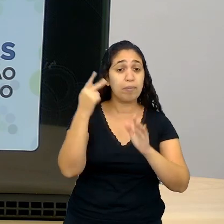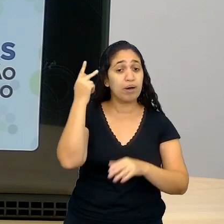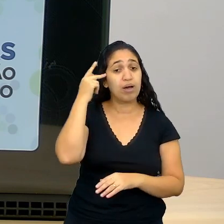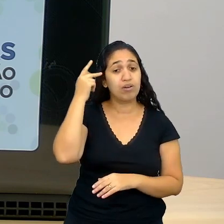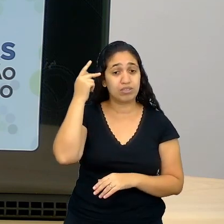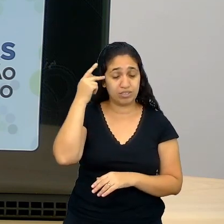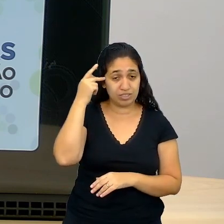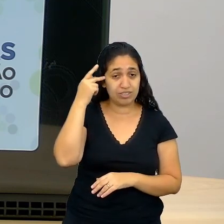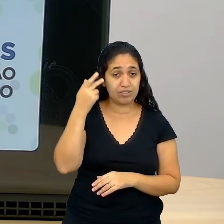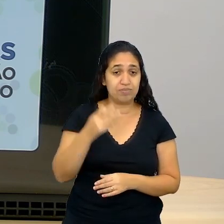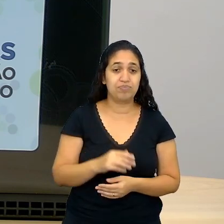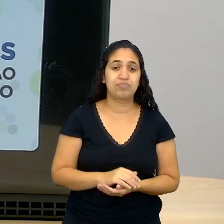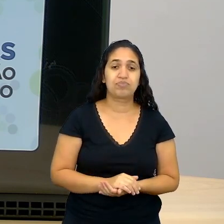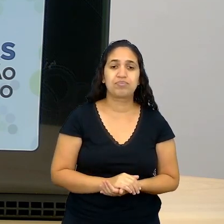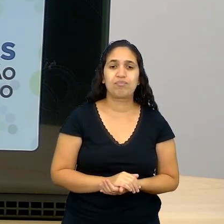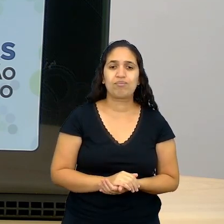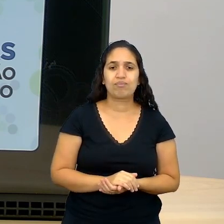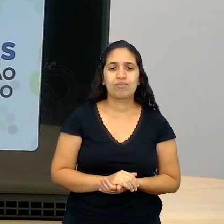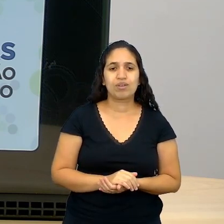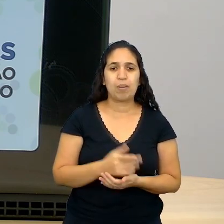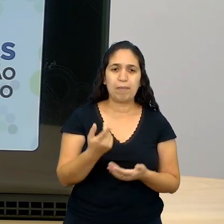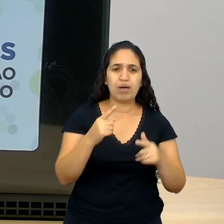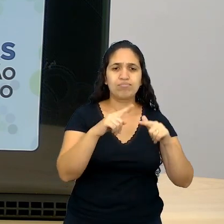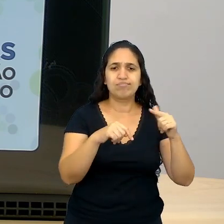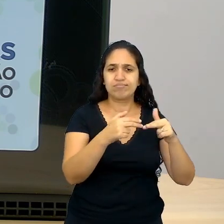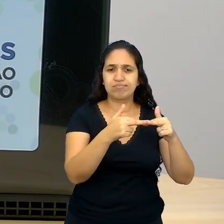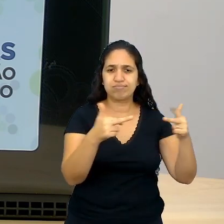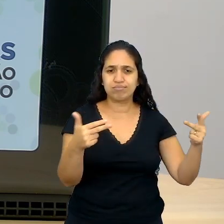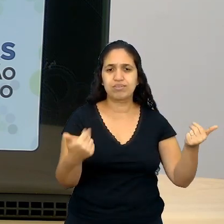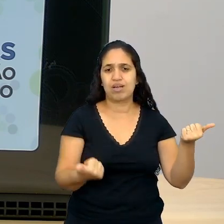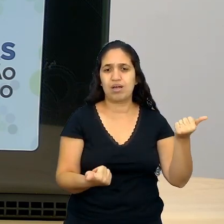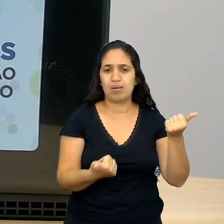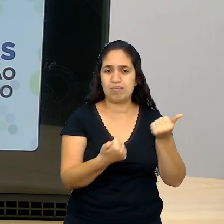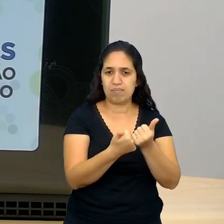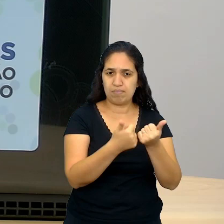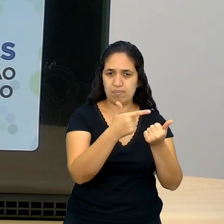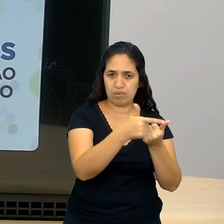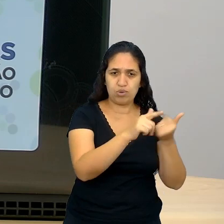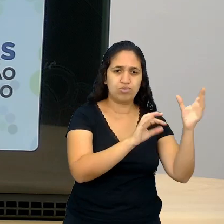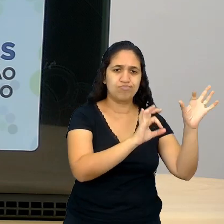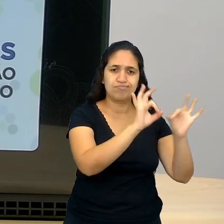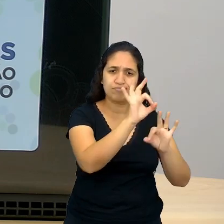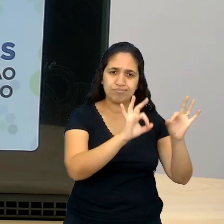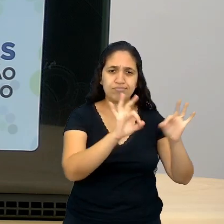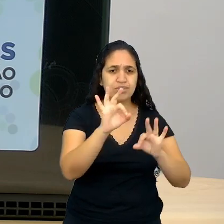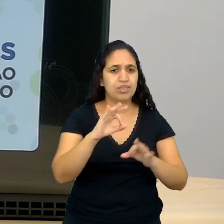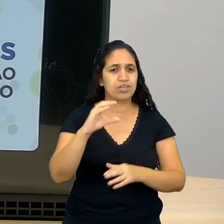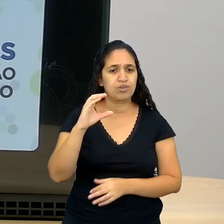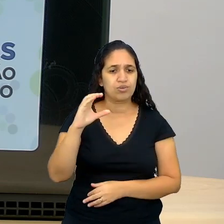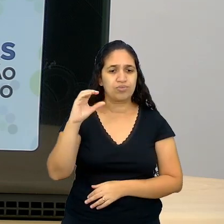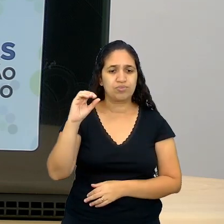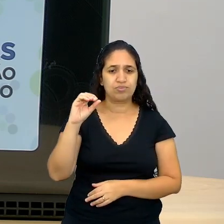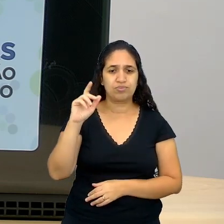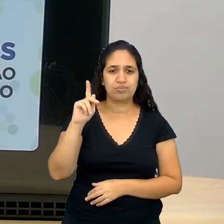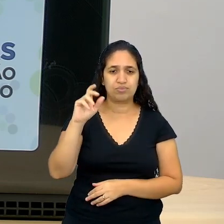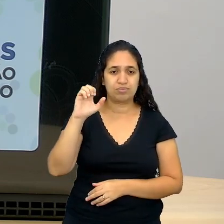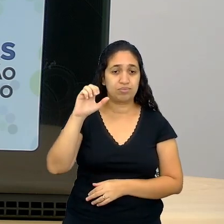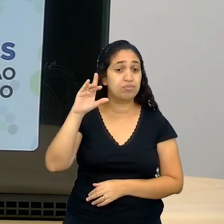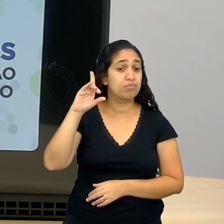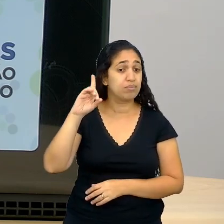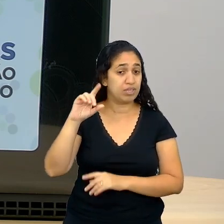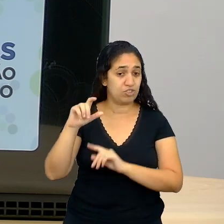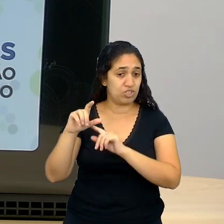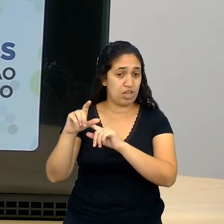paulista. E, em especial, para os materiais de apoio, que são os materiais aí produzidos pela COPED, que tem aí como atribuição,